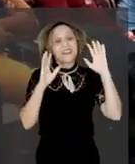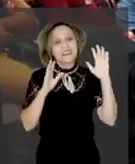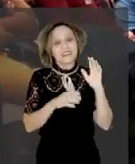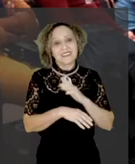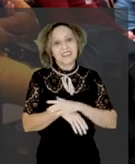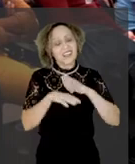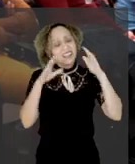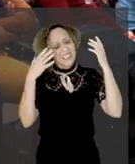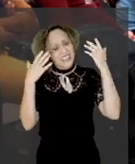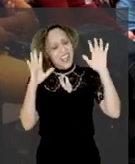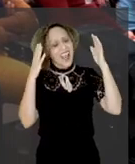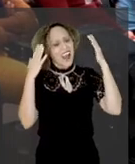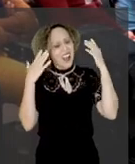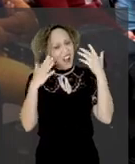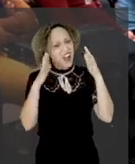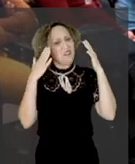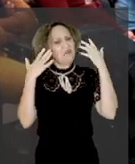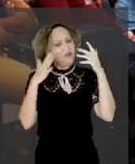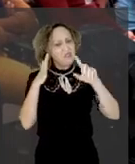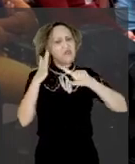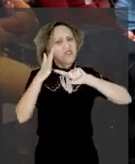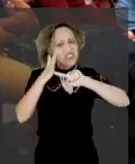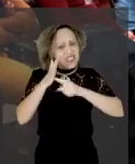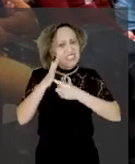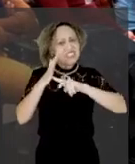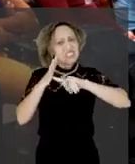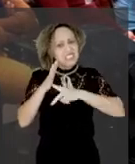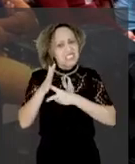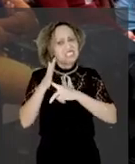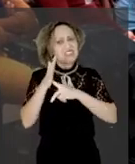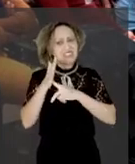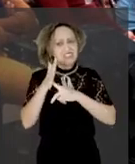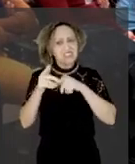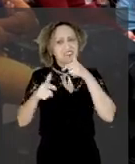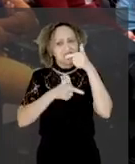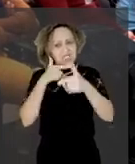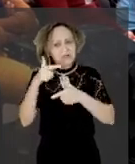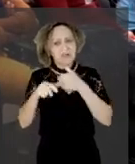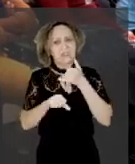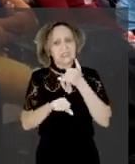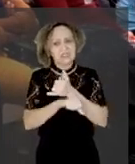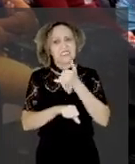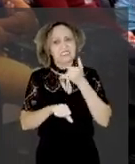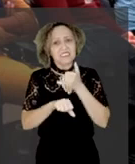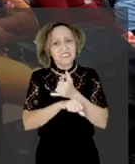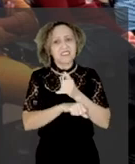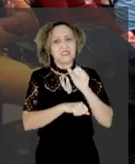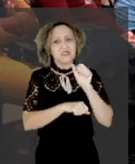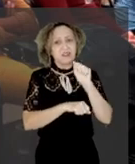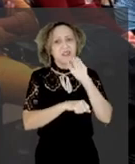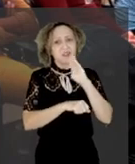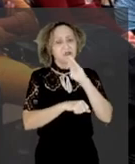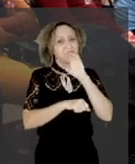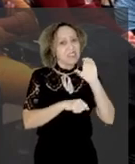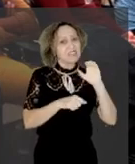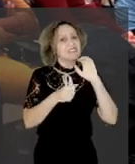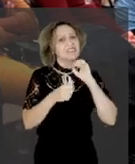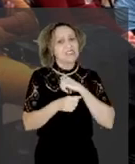E eu não posso tirar a máscara. Ó, todo mundo tá tirando aí? Ah,